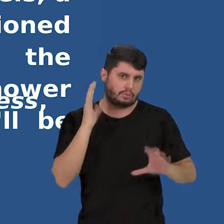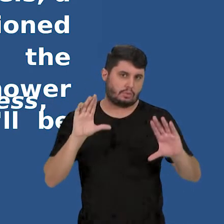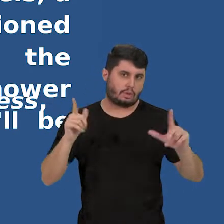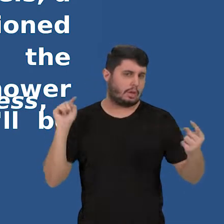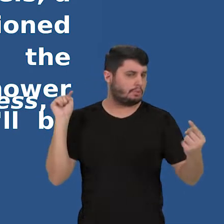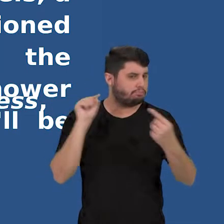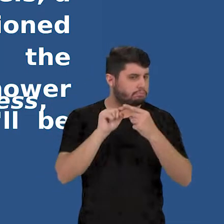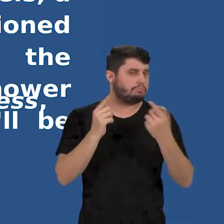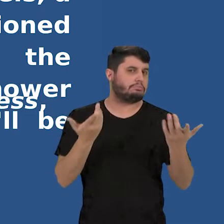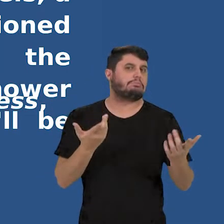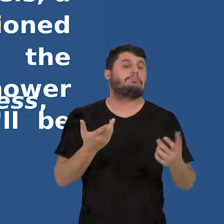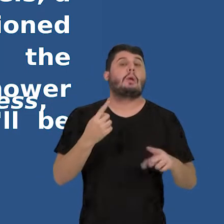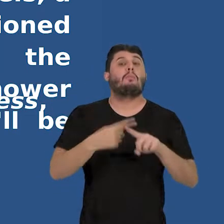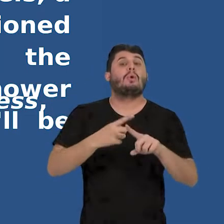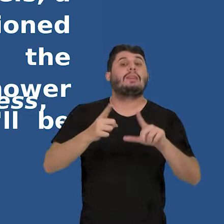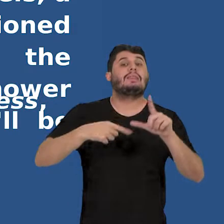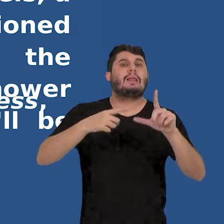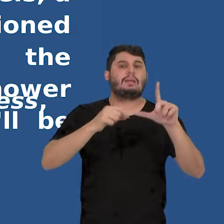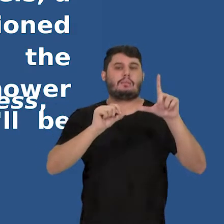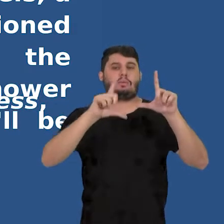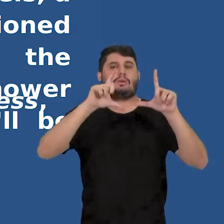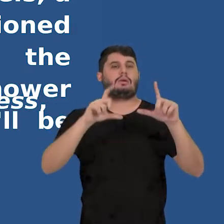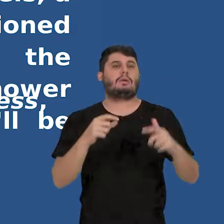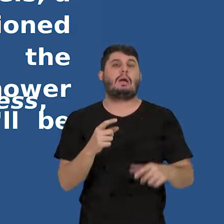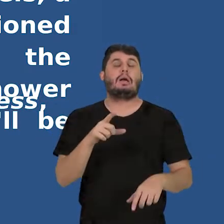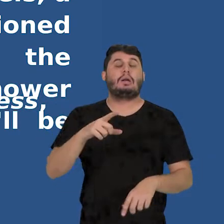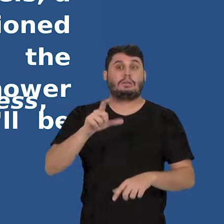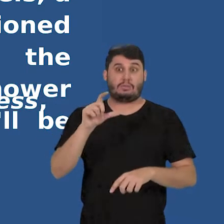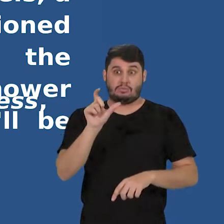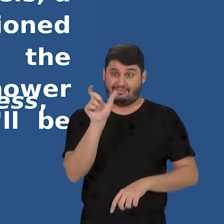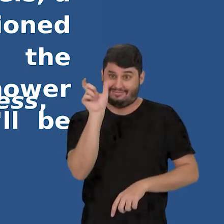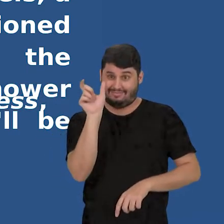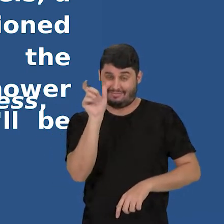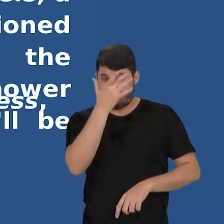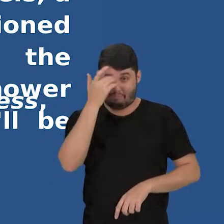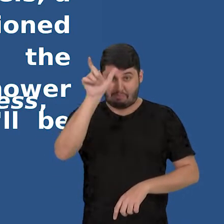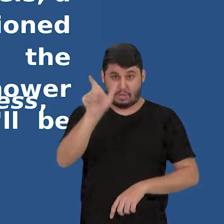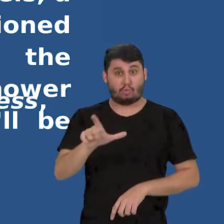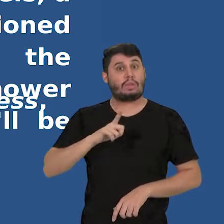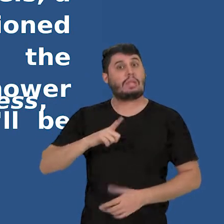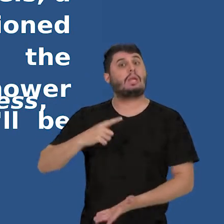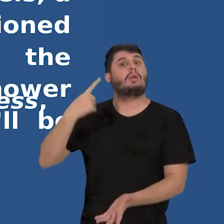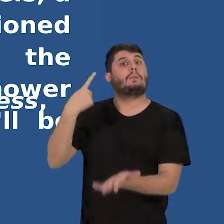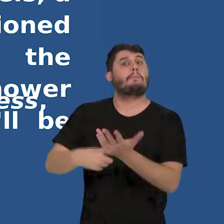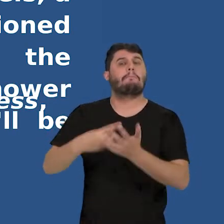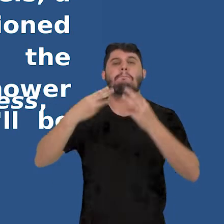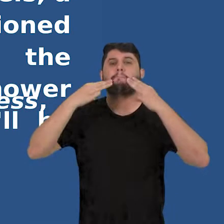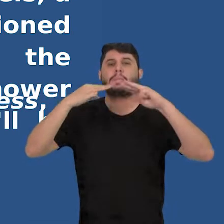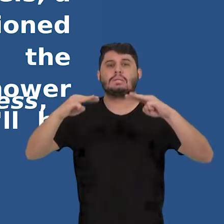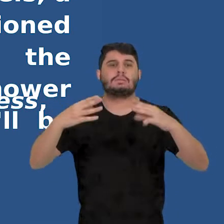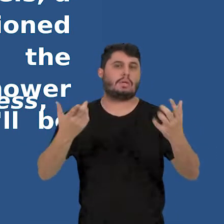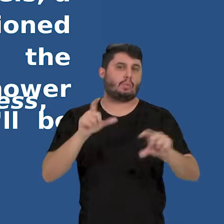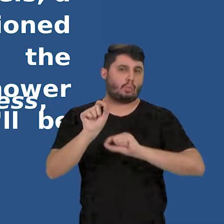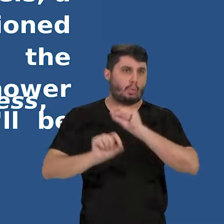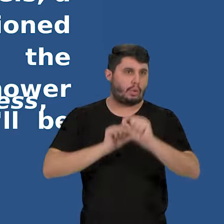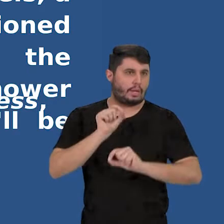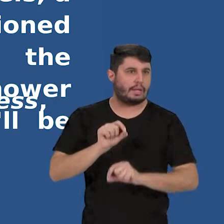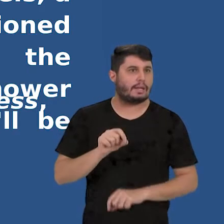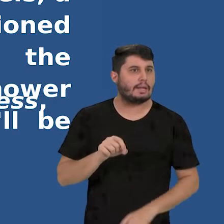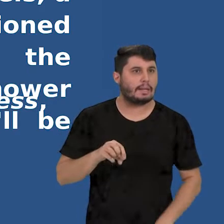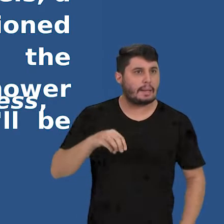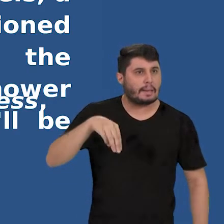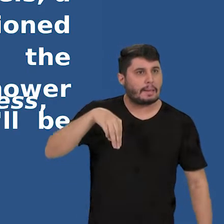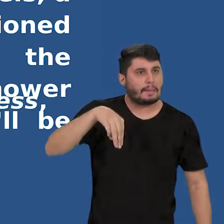são as palavras em maiúsculo, tá? Ela tem uma missão. Esse but é um conectivo fundamental para entender textos, tá? É o